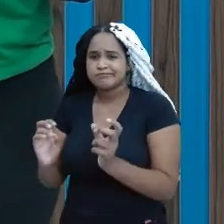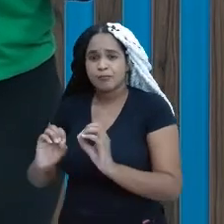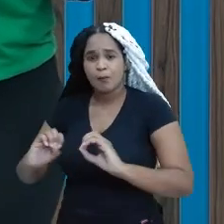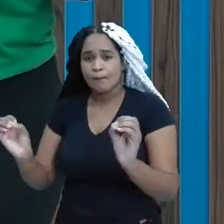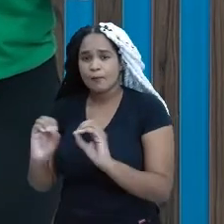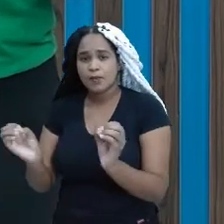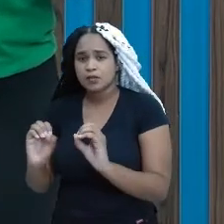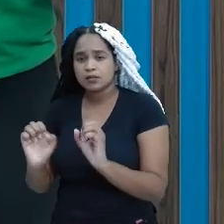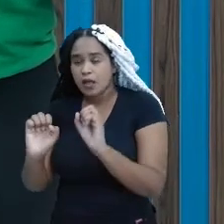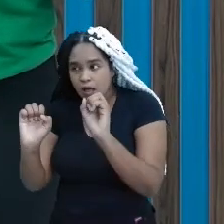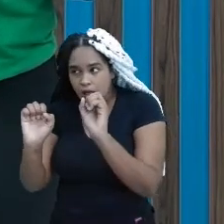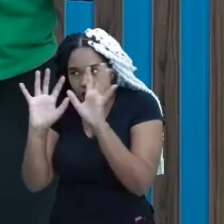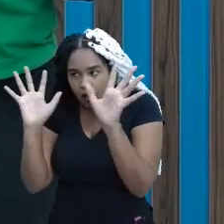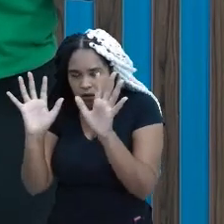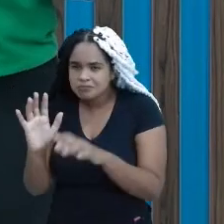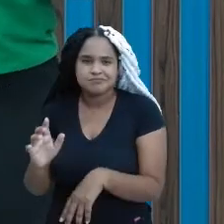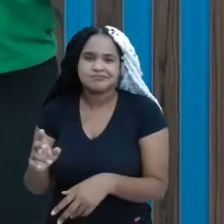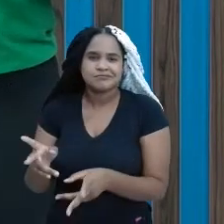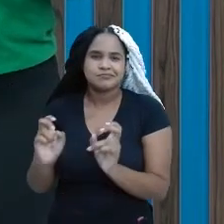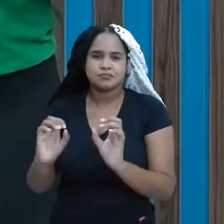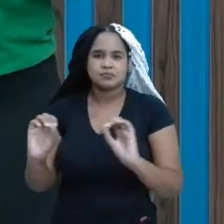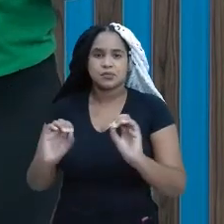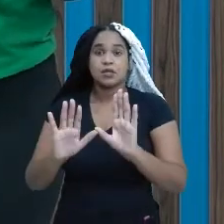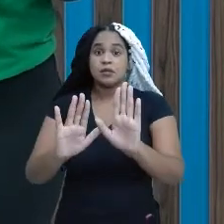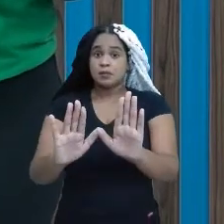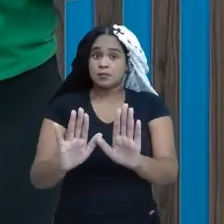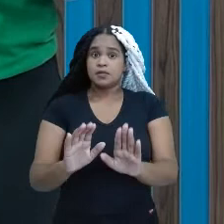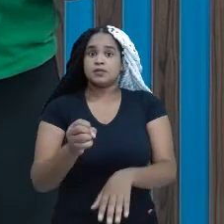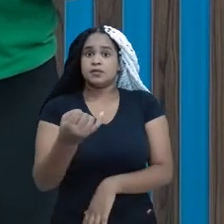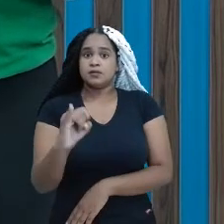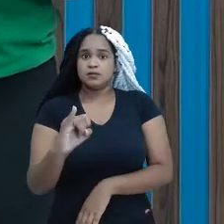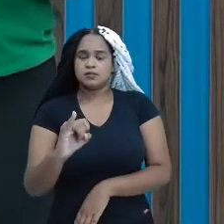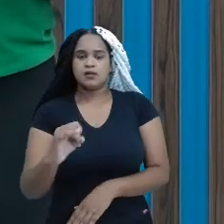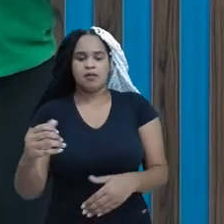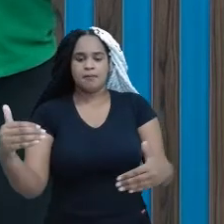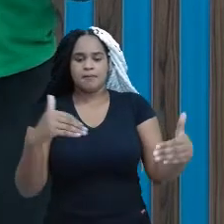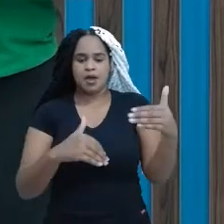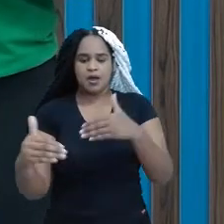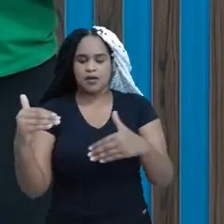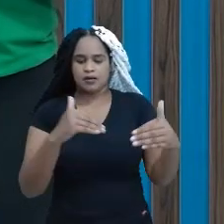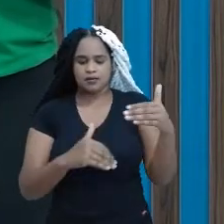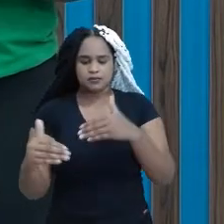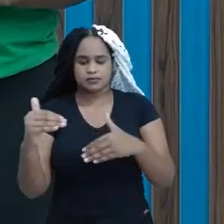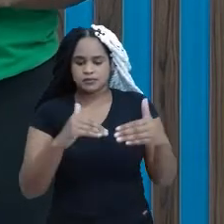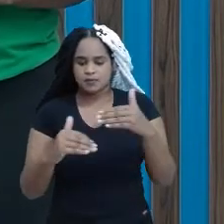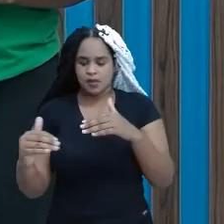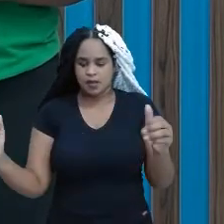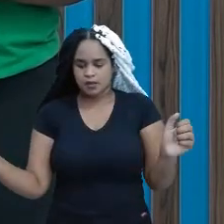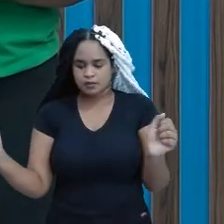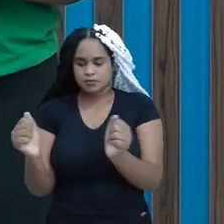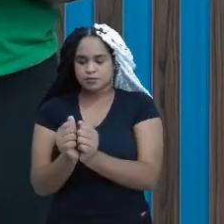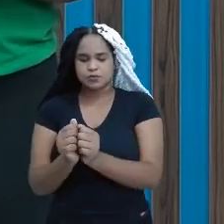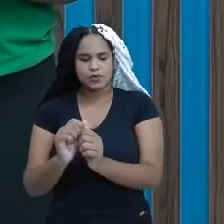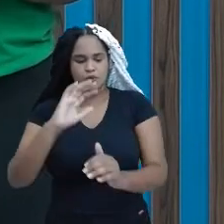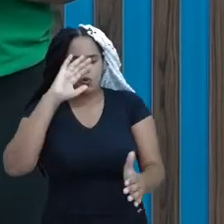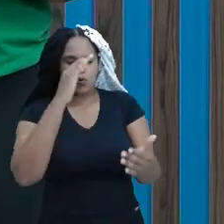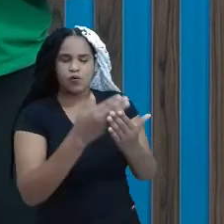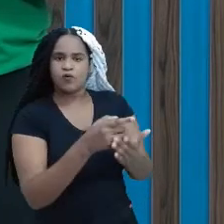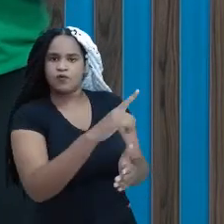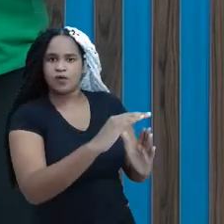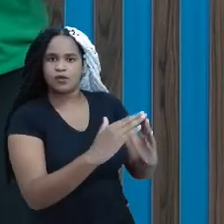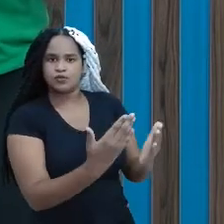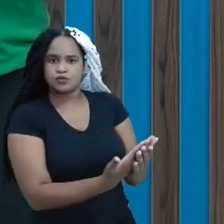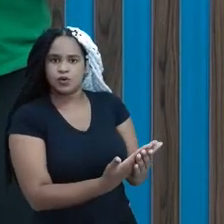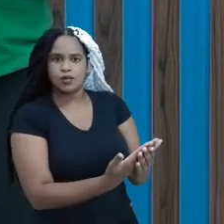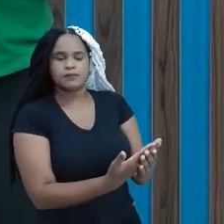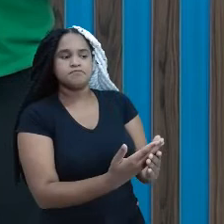consegue ficar de maneira tão notória. Mas a sua participação de maneira que acredite na escola e a escola